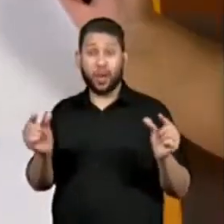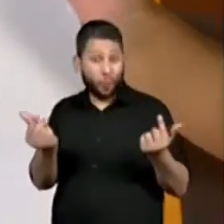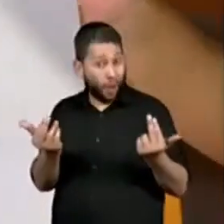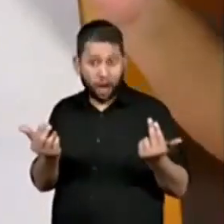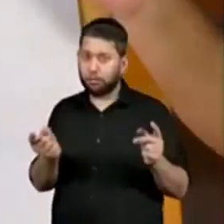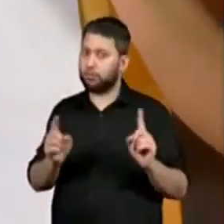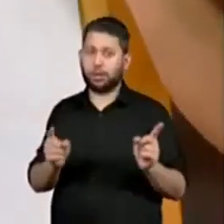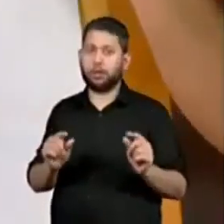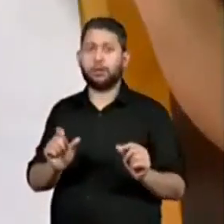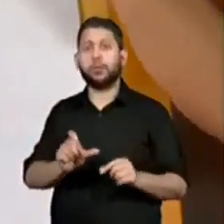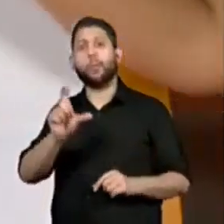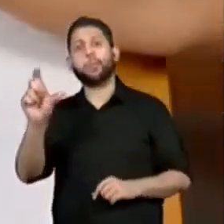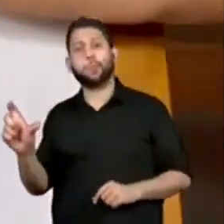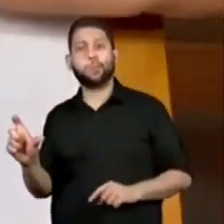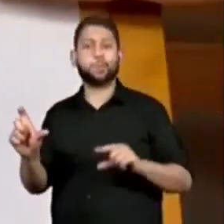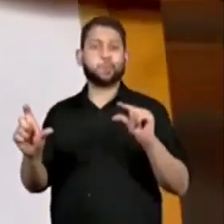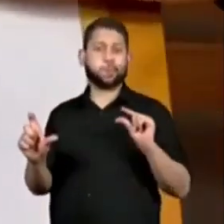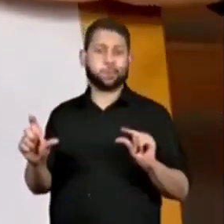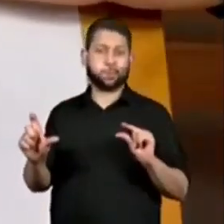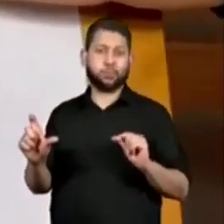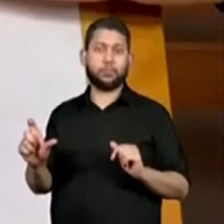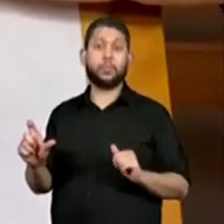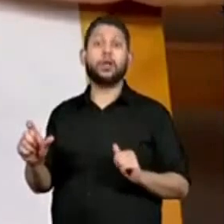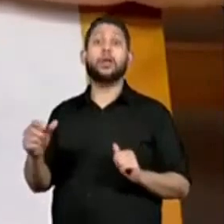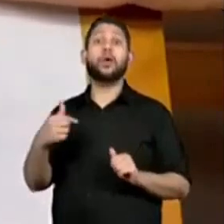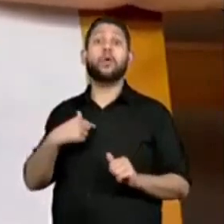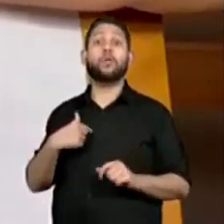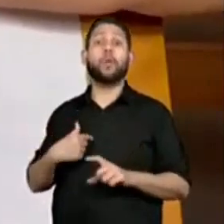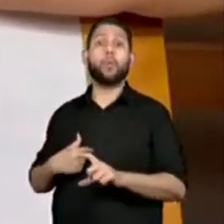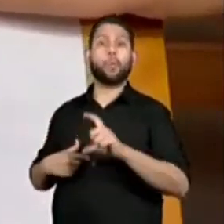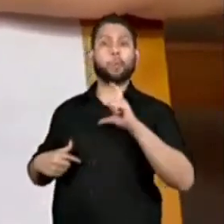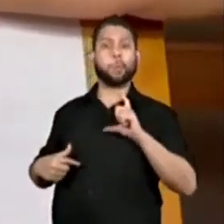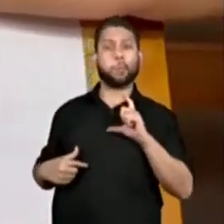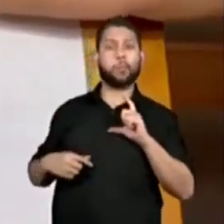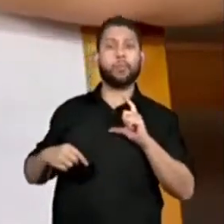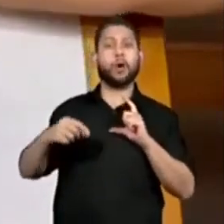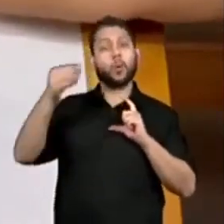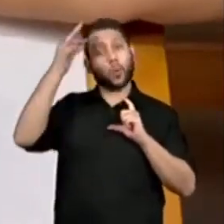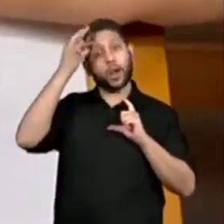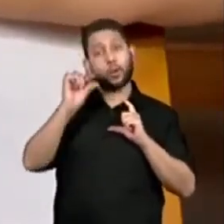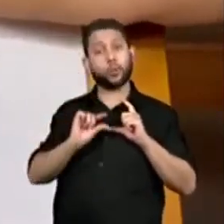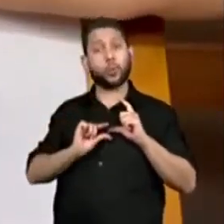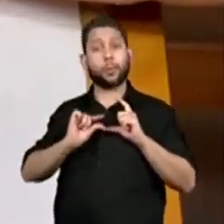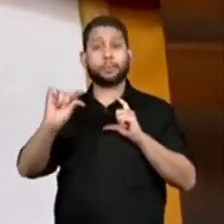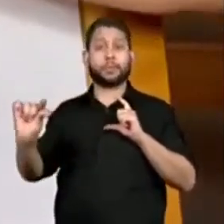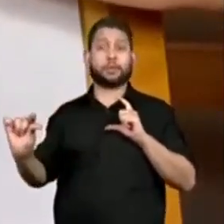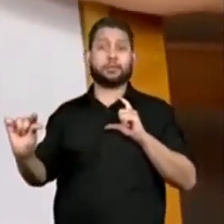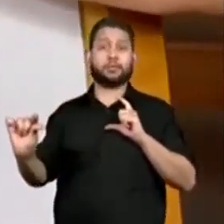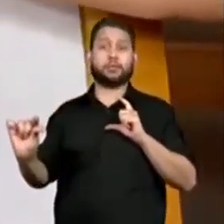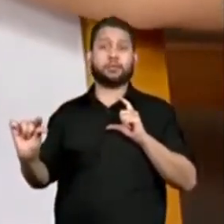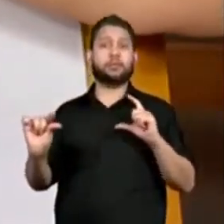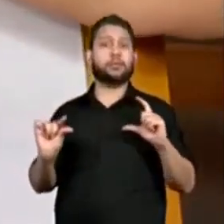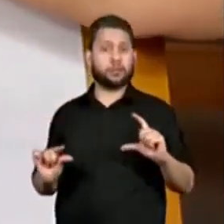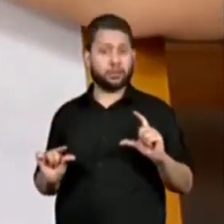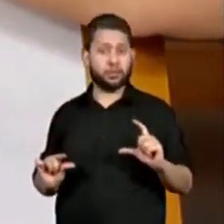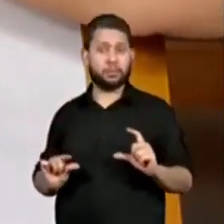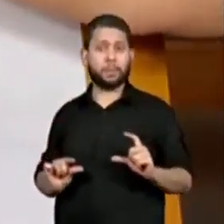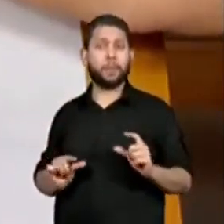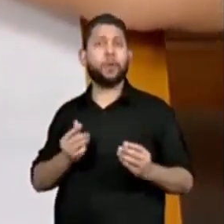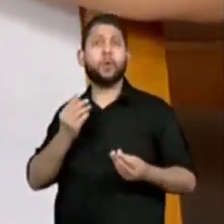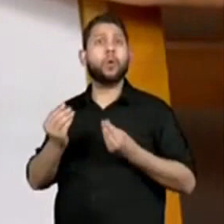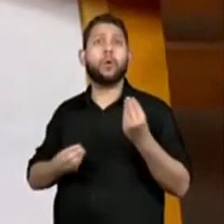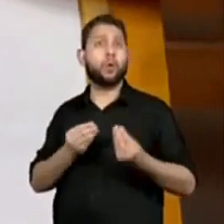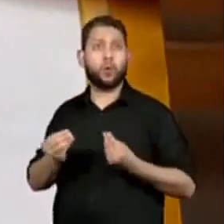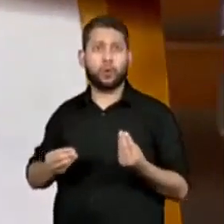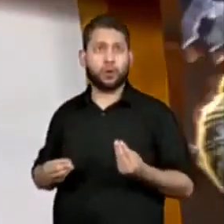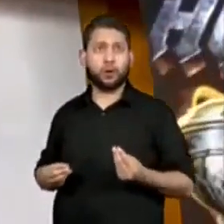eu vou dividir isso aqui coracão só que eu quero ficar com mais de novo e como é que eu